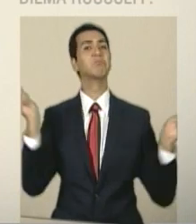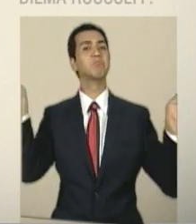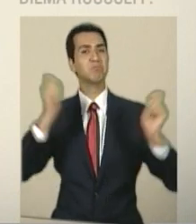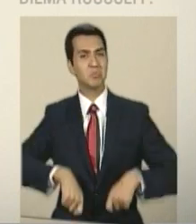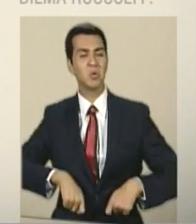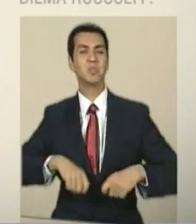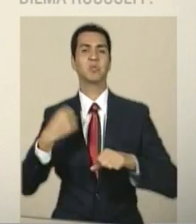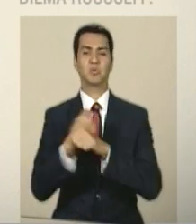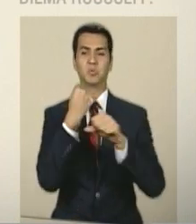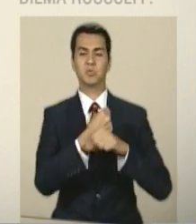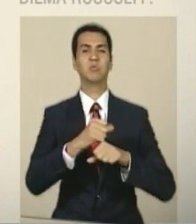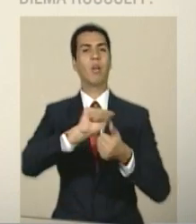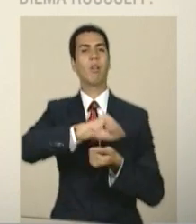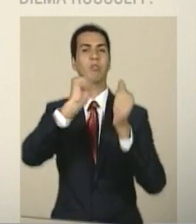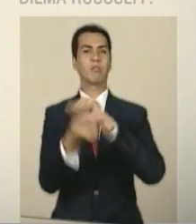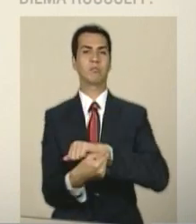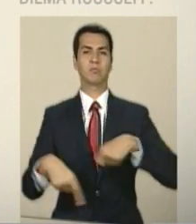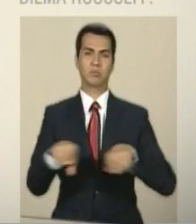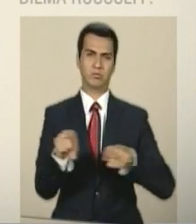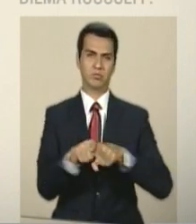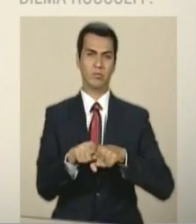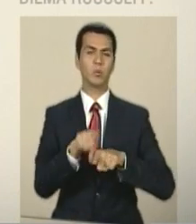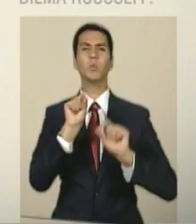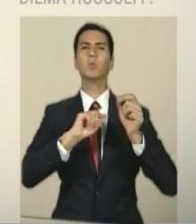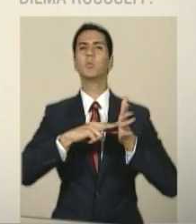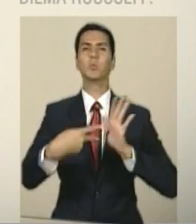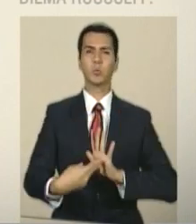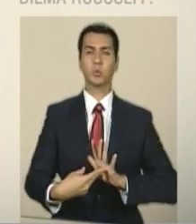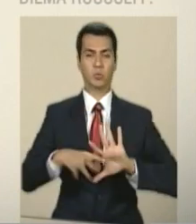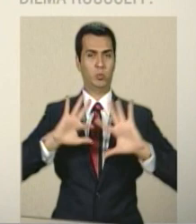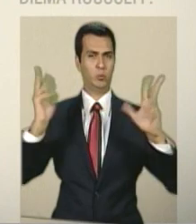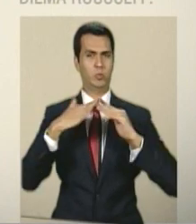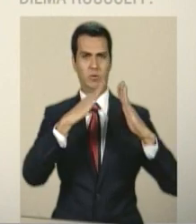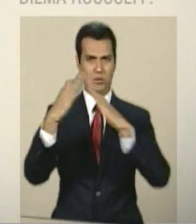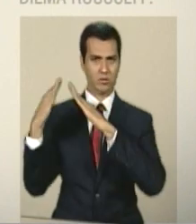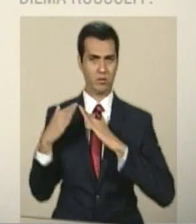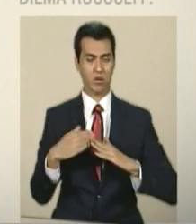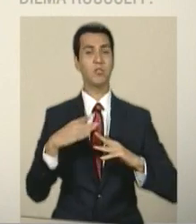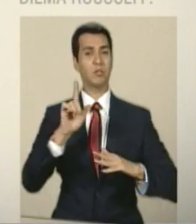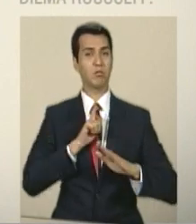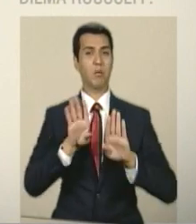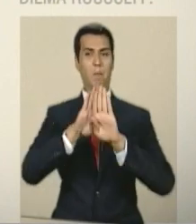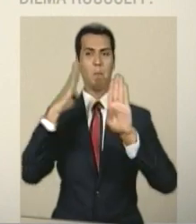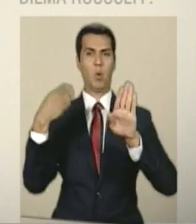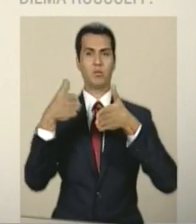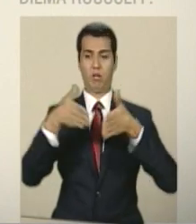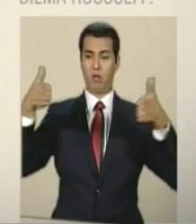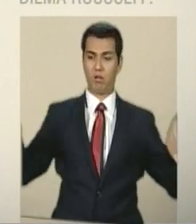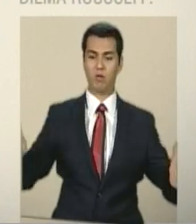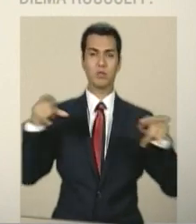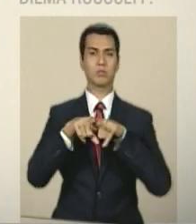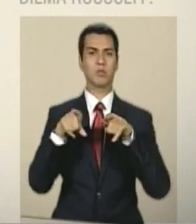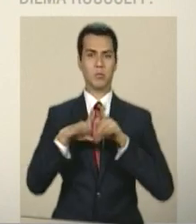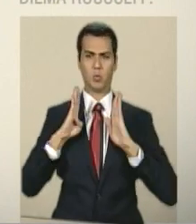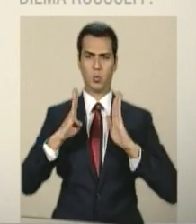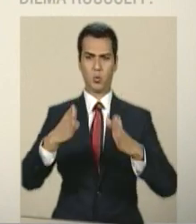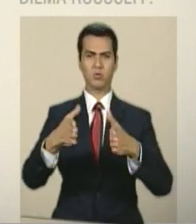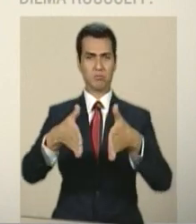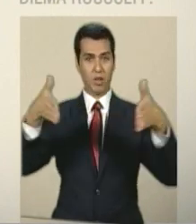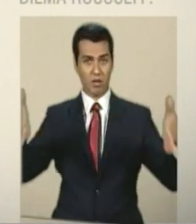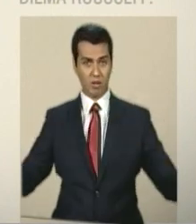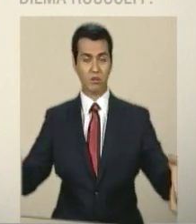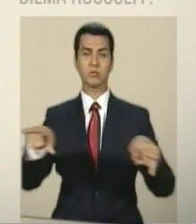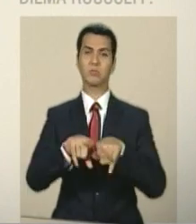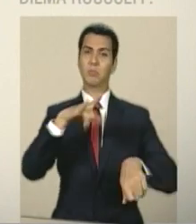Isso quer dizer o que Luciano quer dizer que todas elas terão portas mais largas e corredores e banheiros